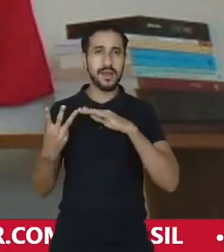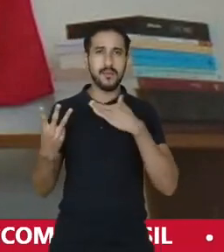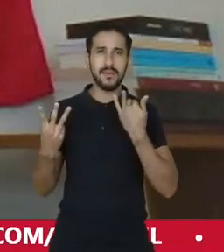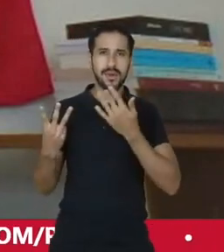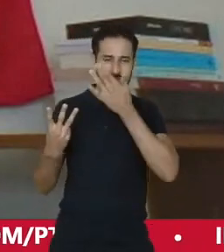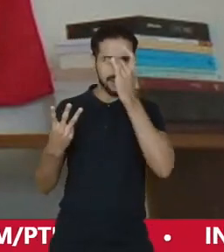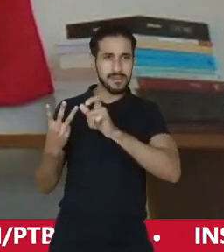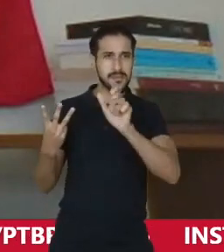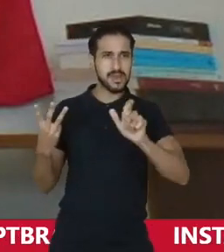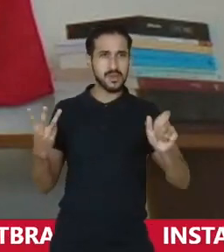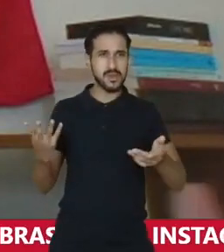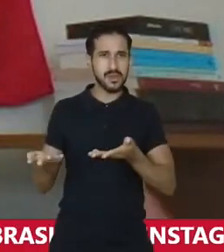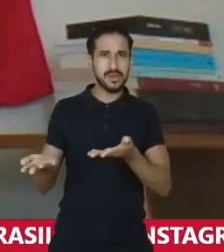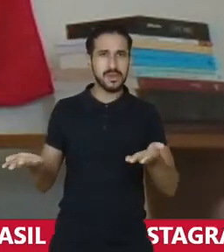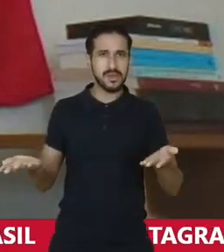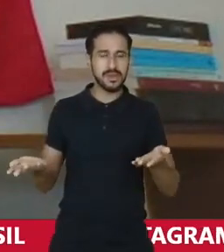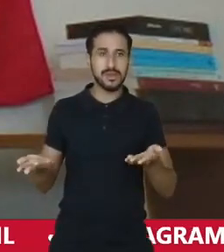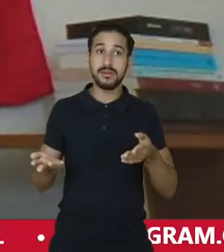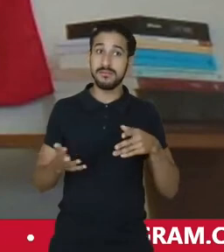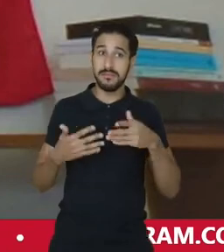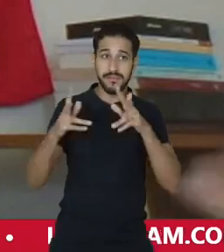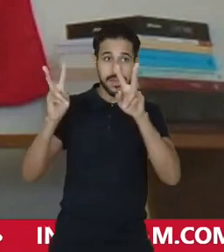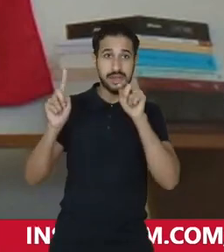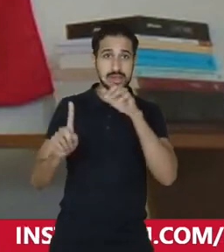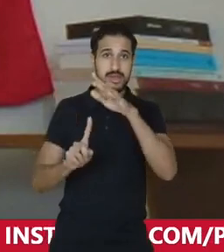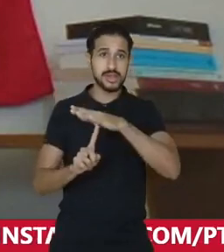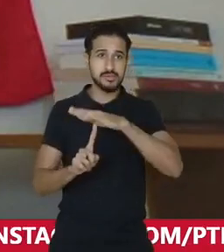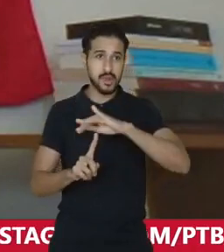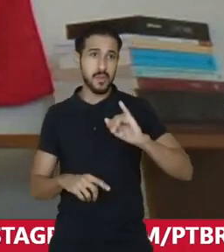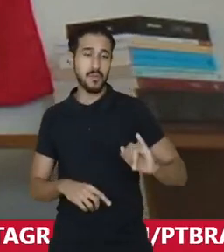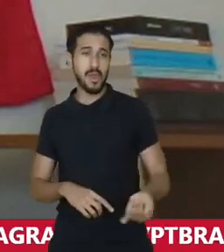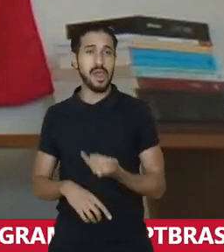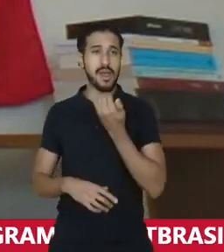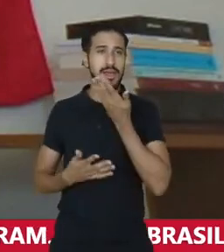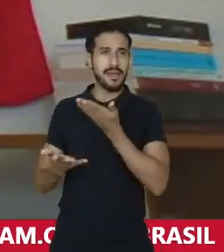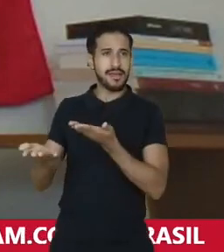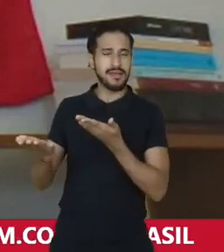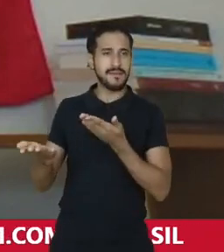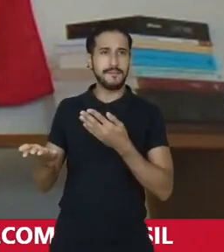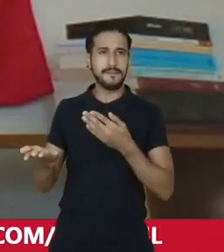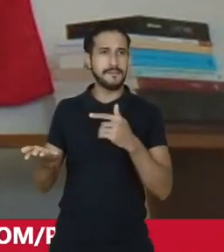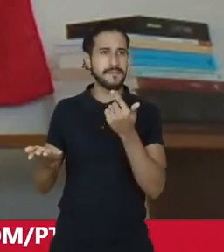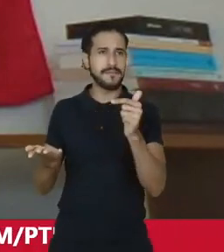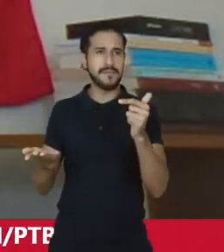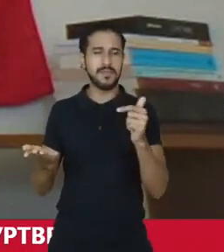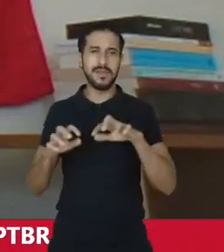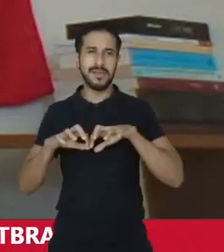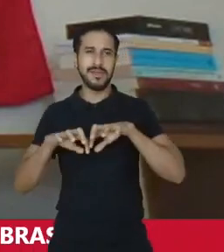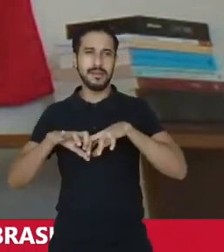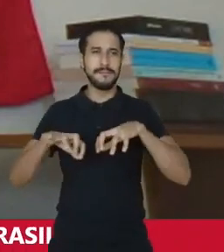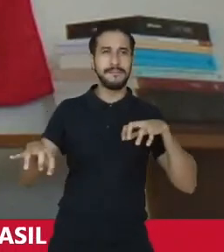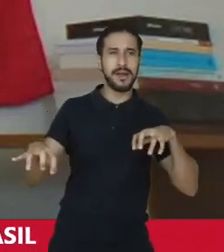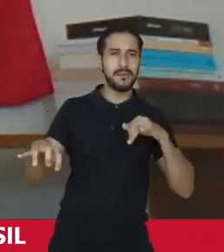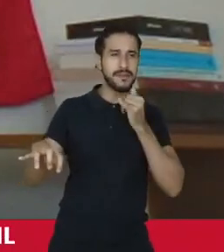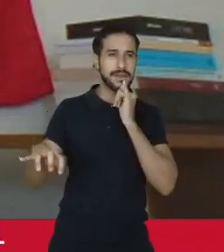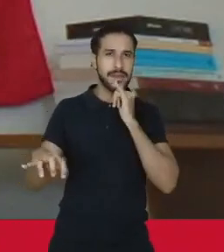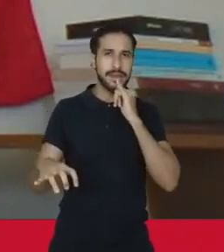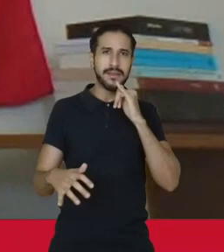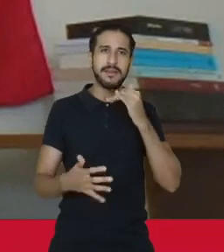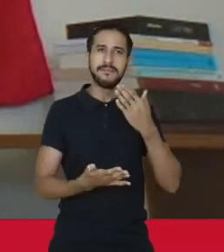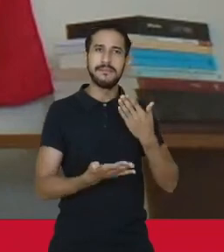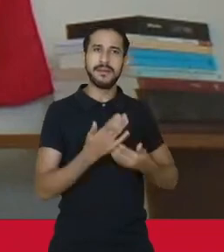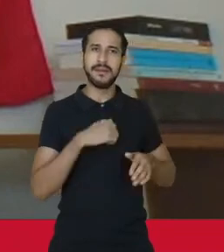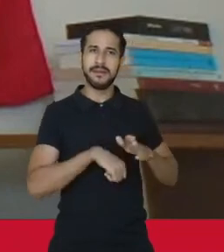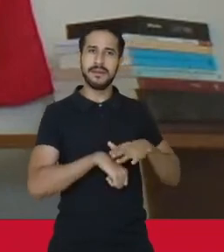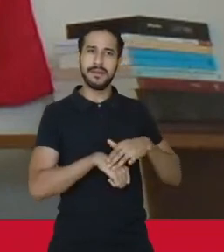a morte das pessoas? Então, é esse tipo de exploração que não está desassociada, por exemplo, da perda da